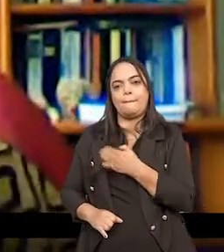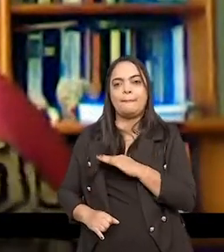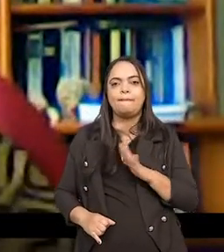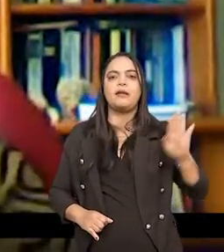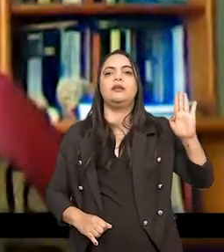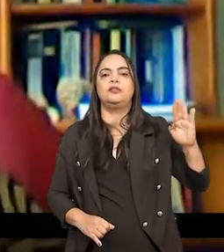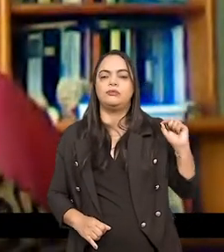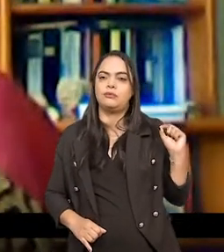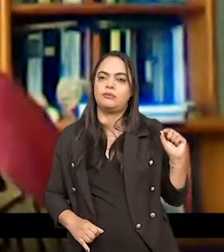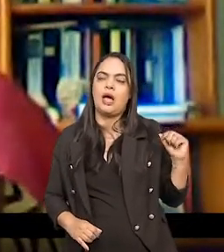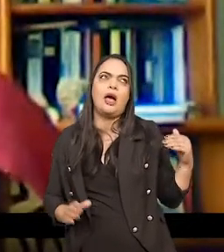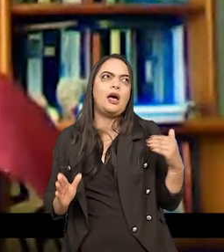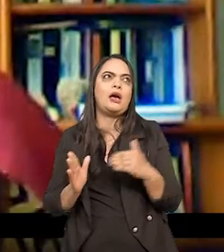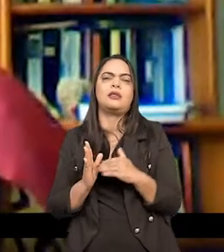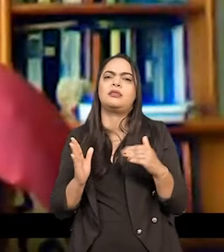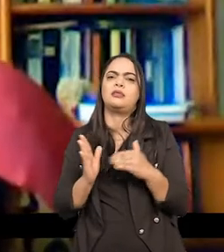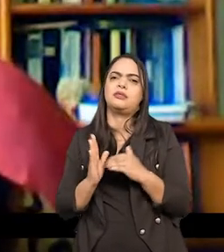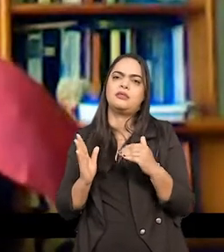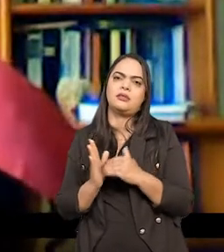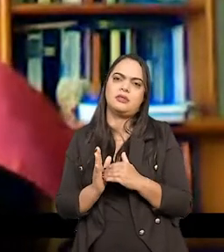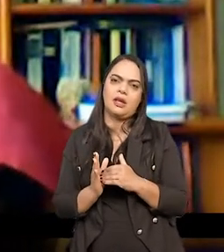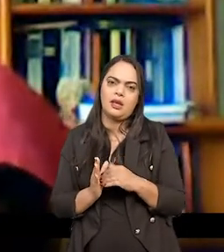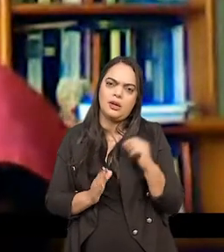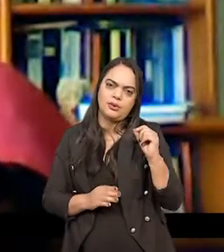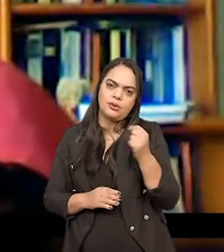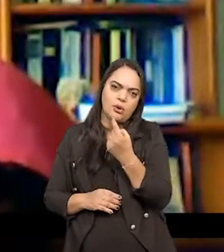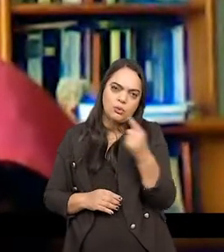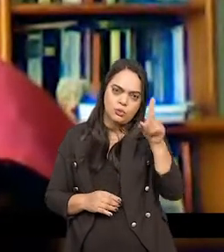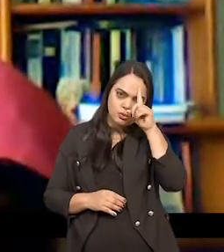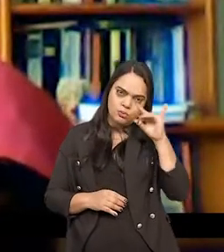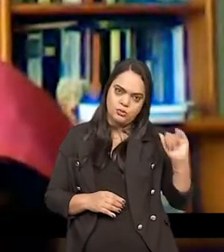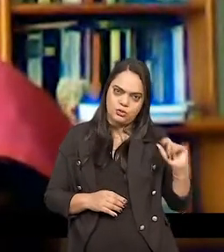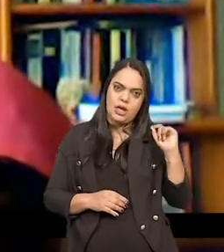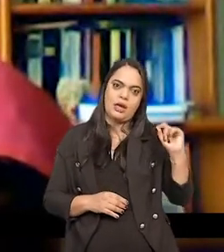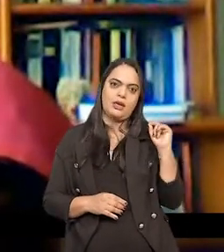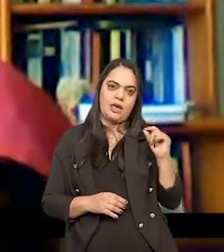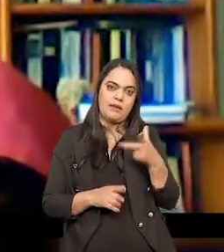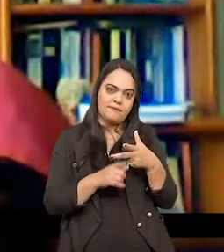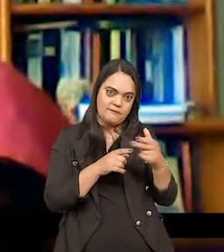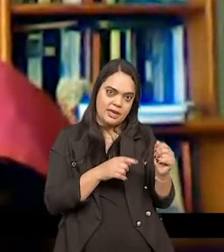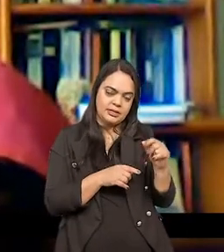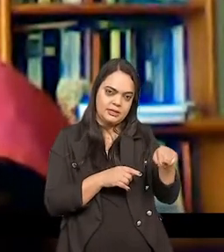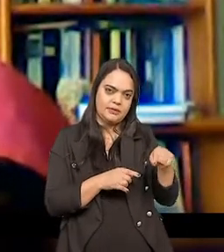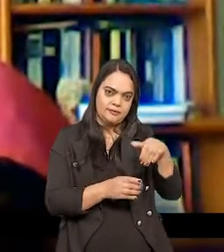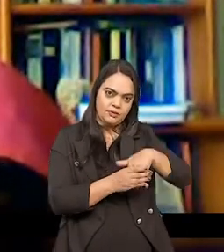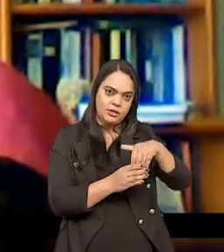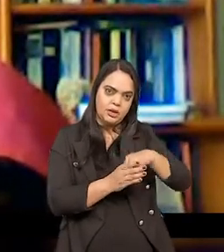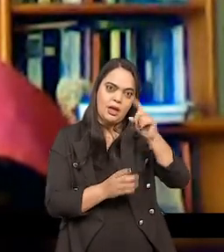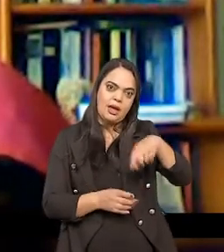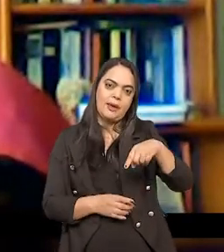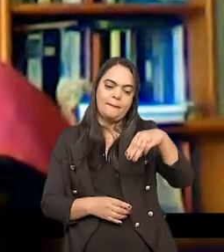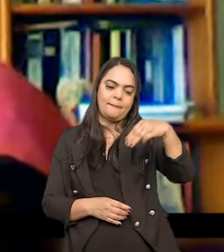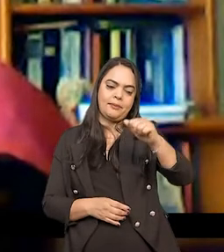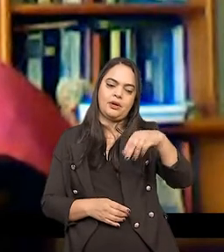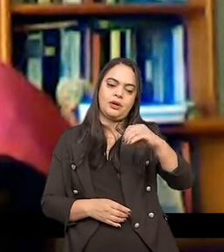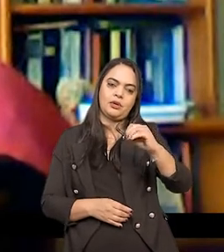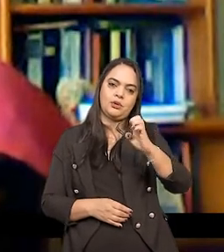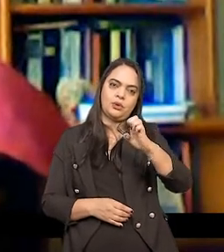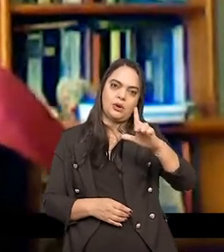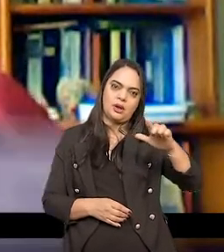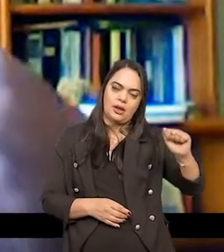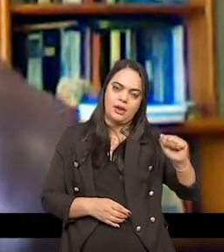que até o último dia estava vencedora, né, era a Manuela, pelo PCdoB, e um amigo do